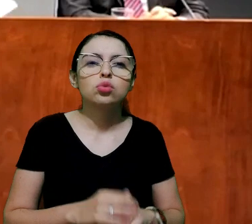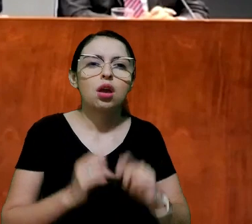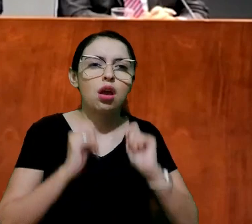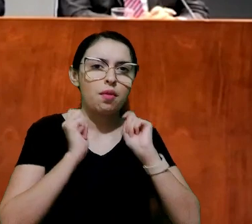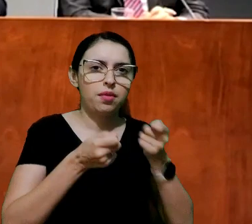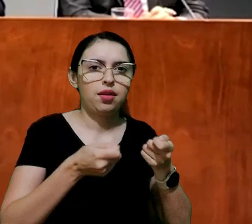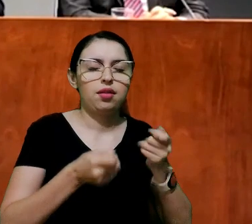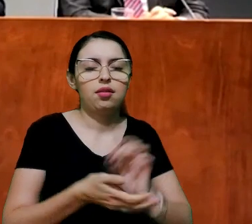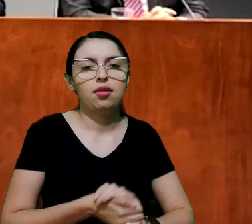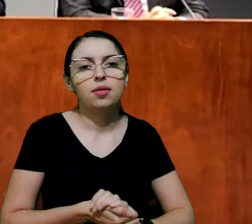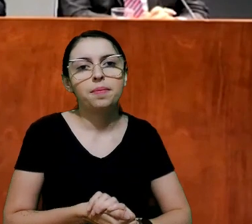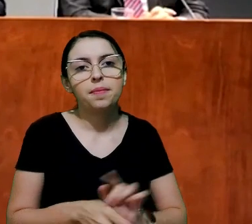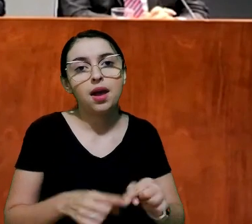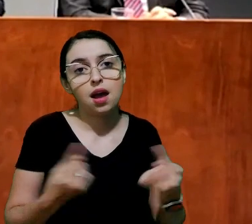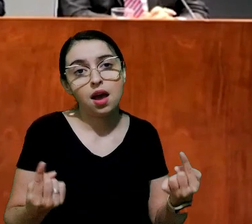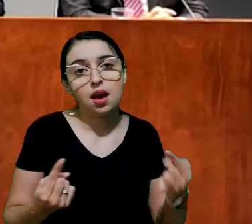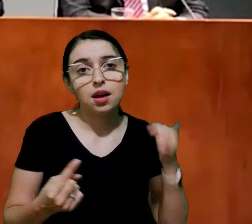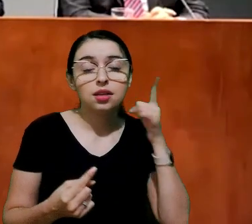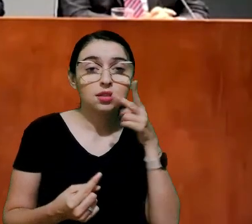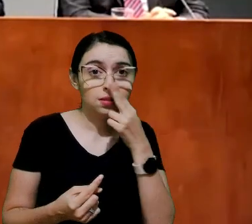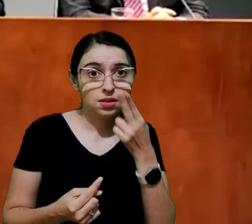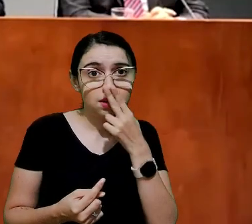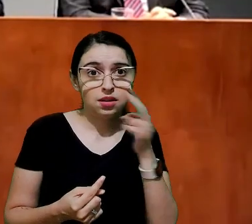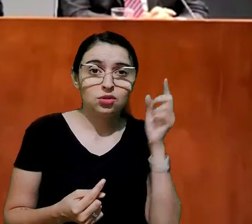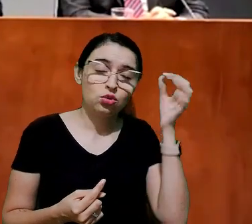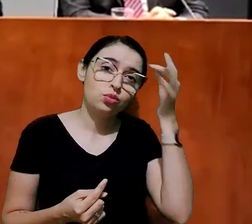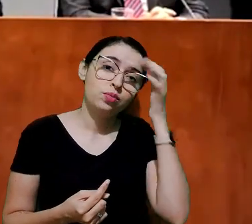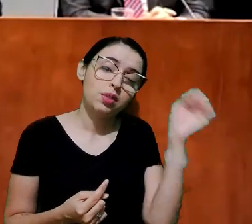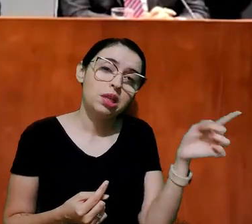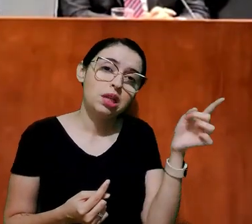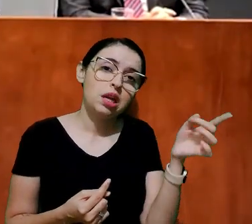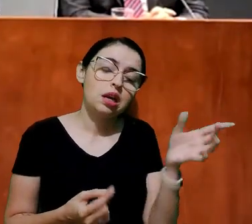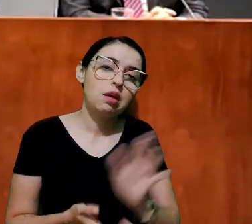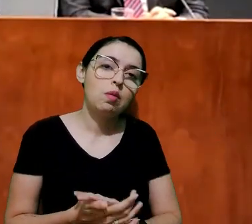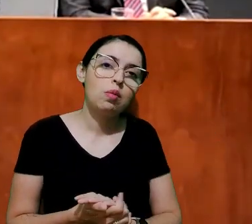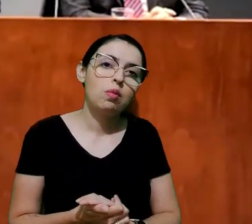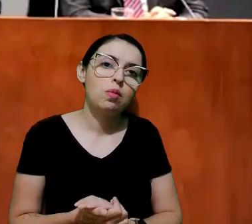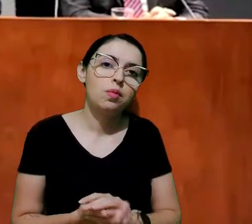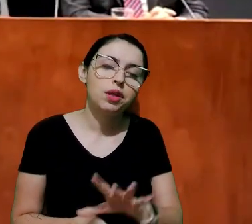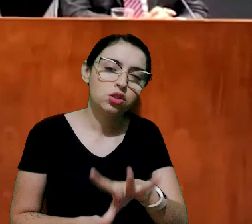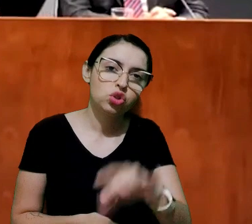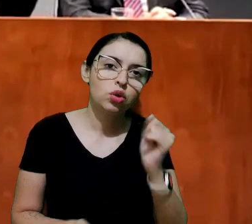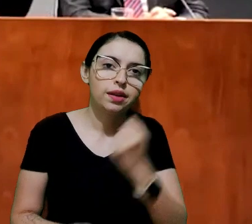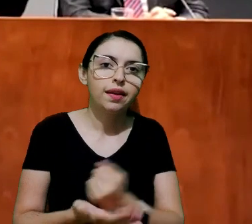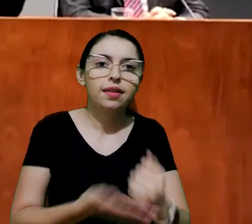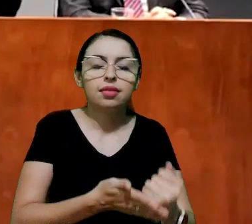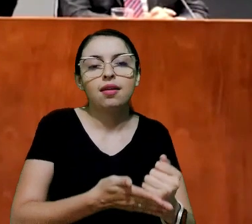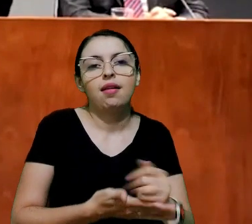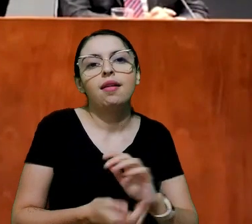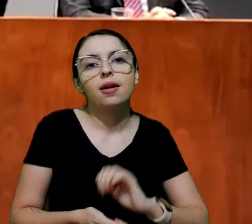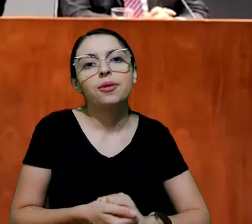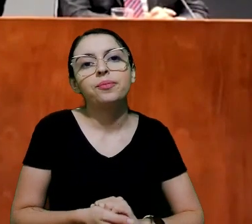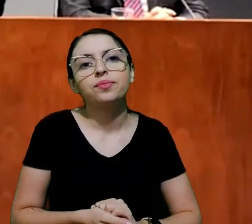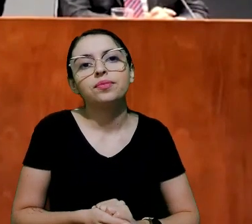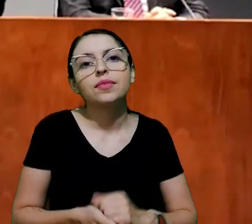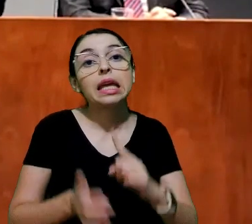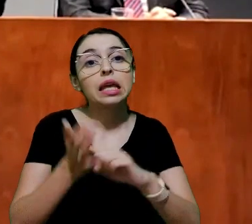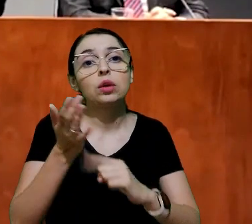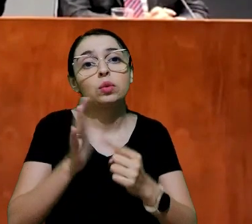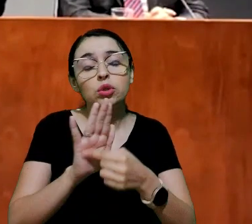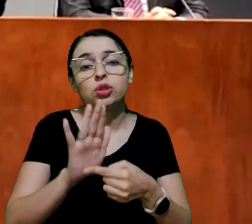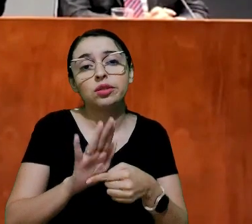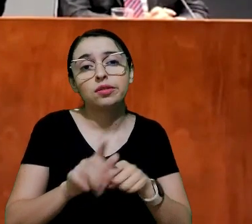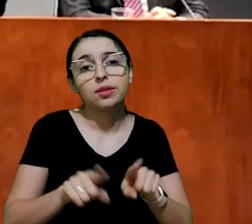retirasse esse inciso, não mais impondo o regime obrigatório. Mas, sob esse ponto de vista da liberdade de contratar,